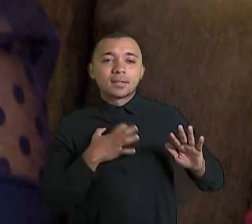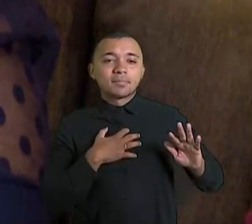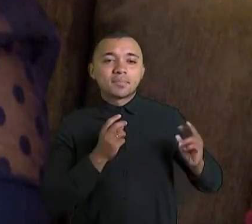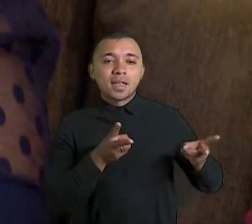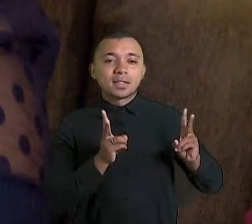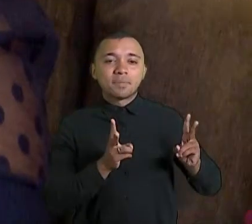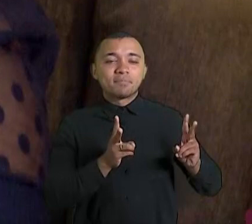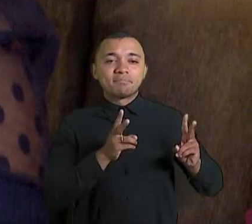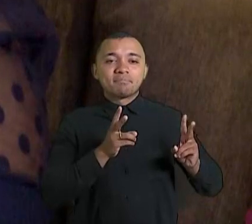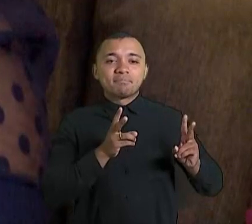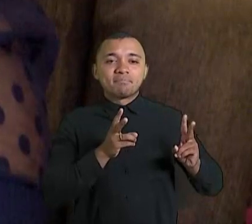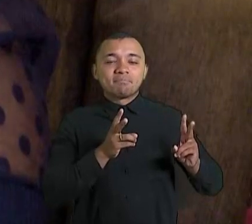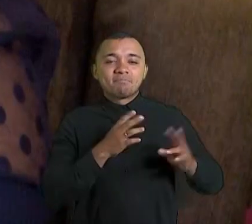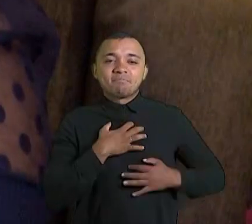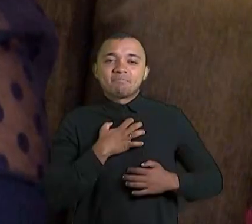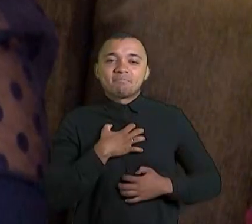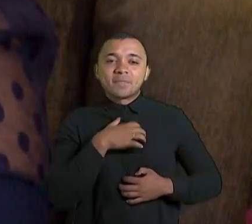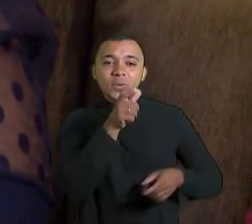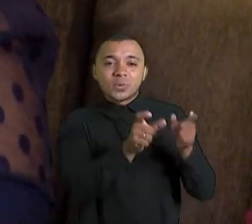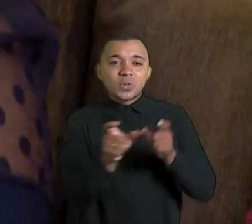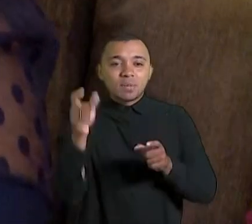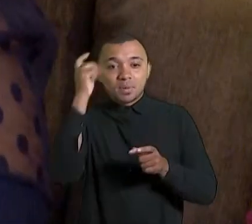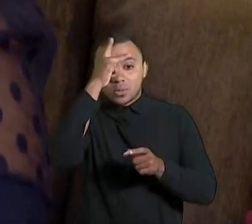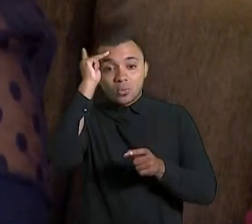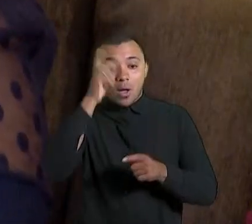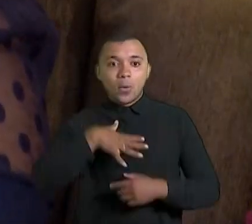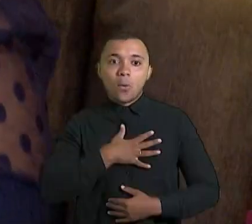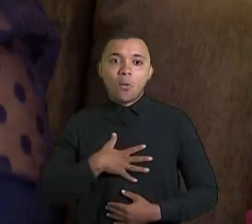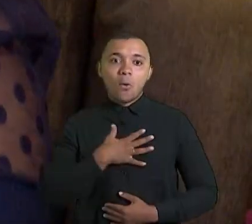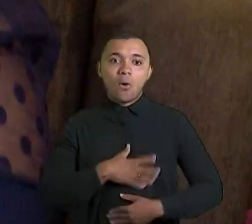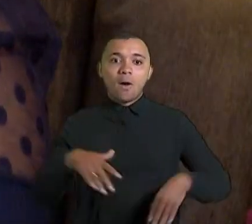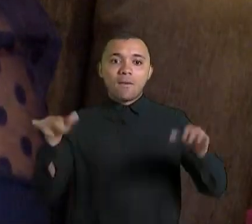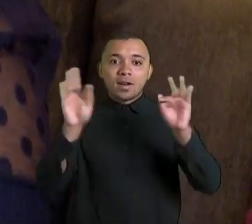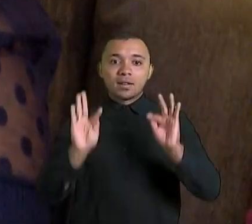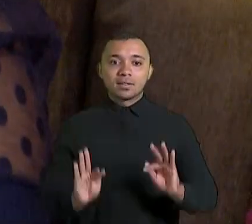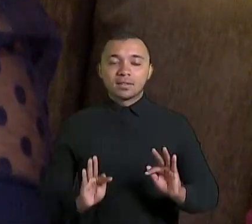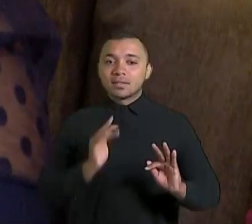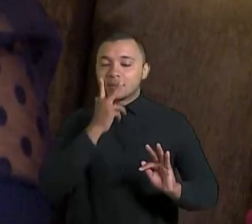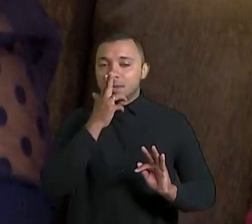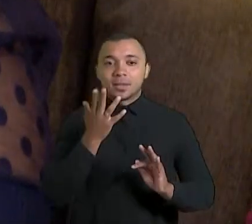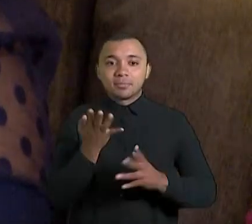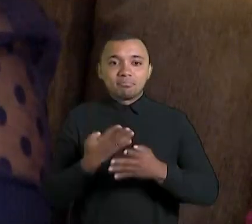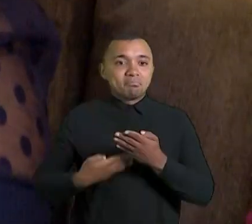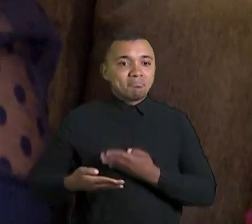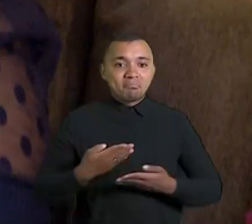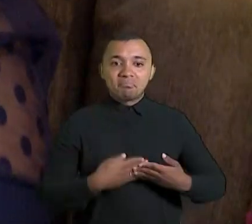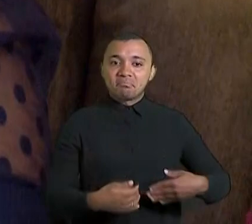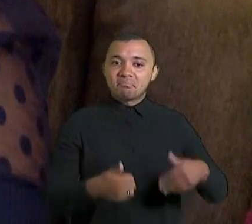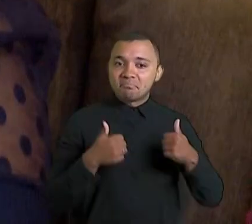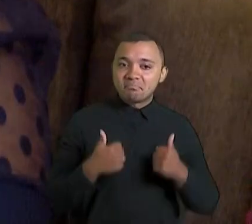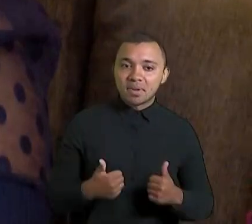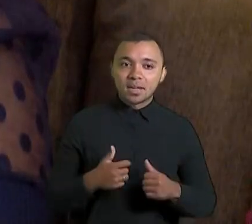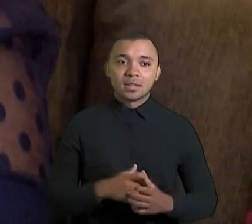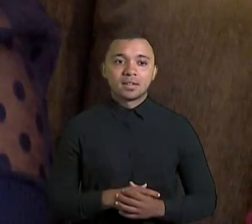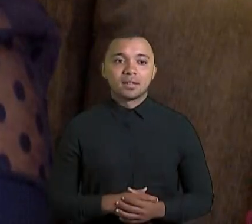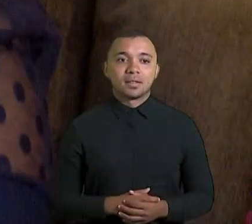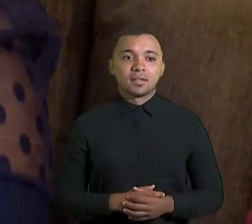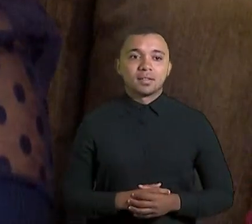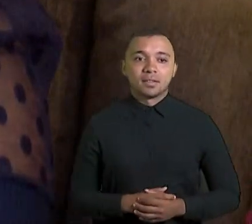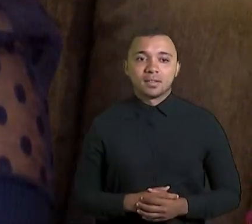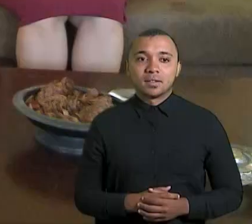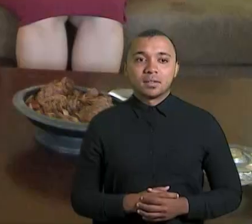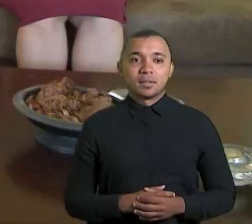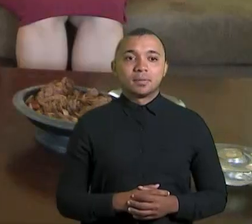das pessoas, porque elas ficam felizes. Elas se sentem acolhidas, elas se sentem bem-vindas,